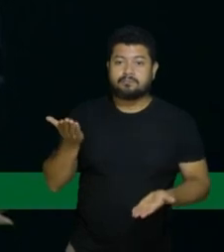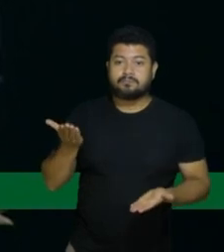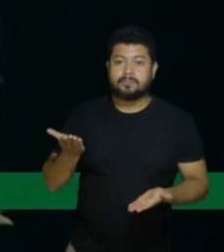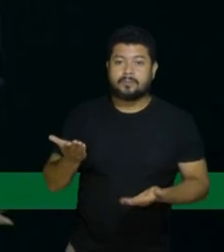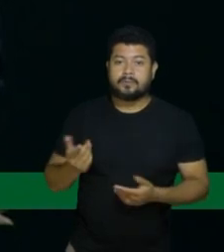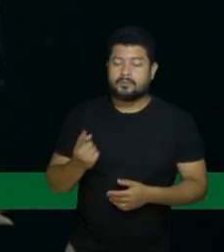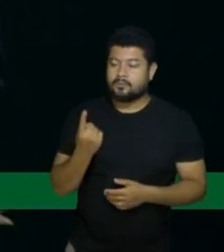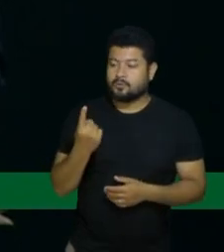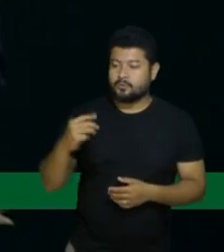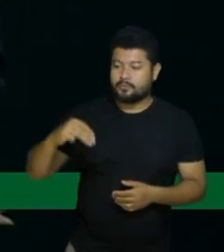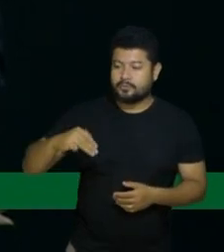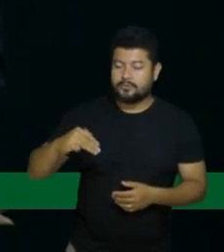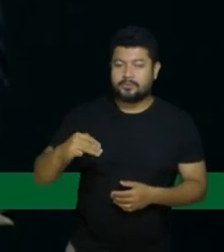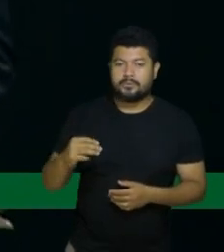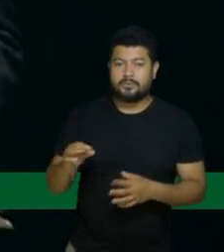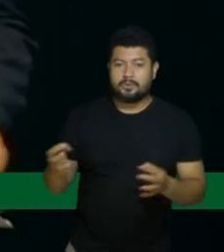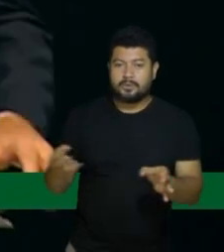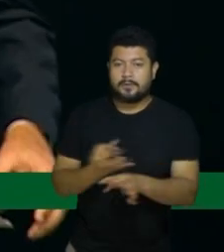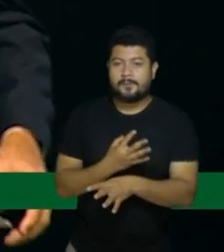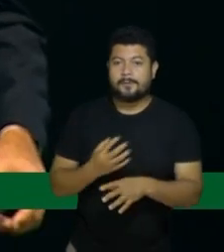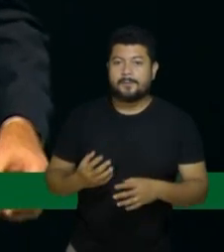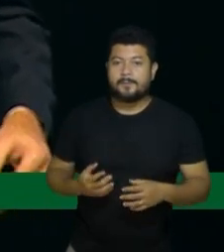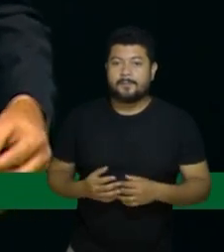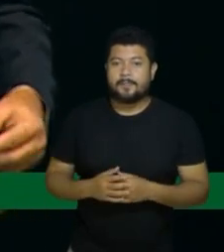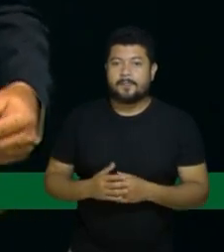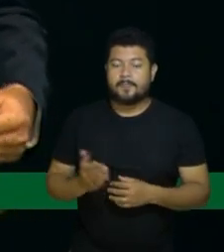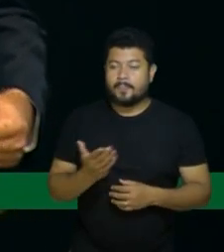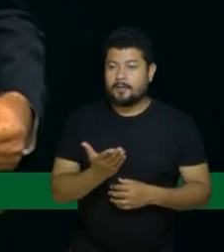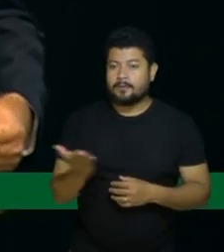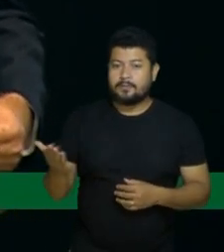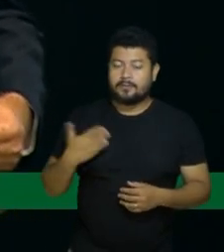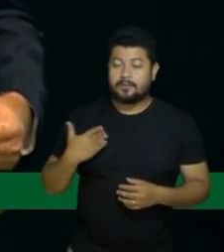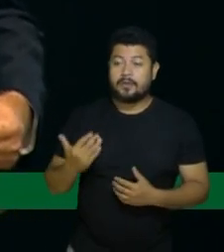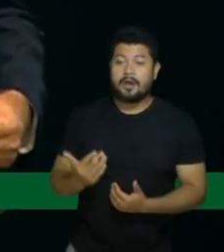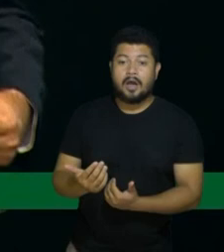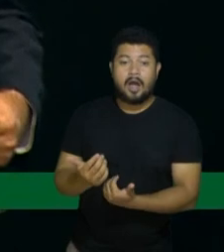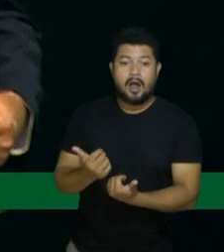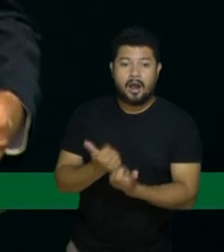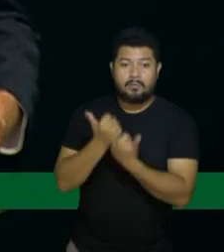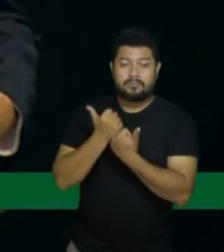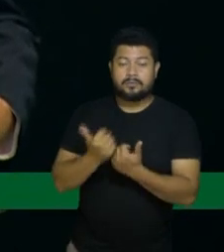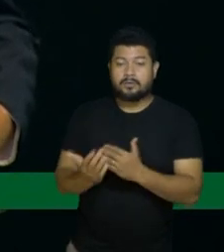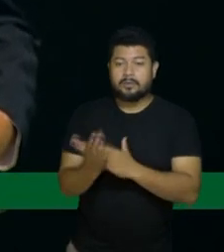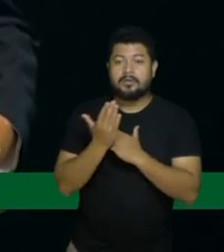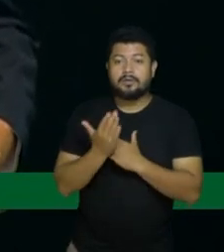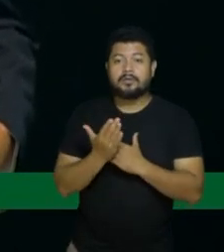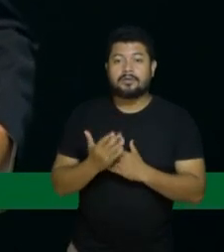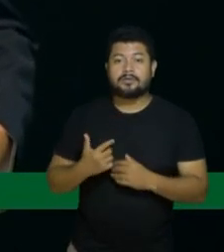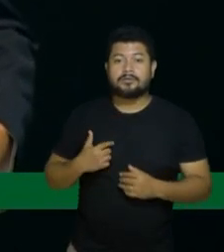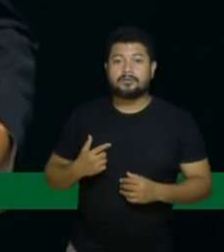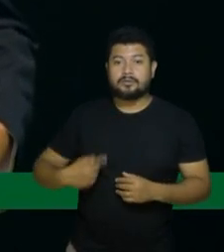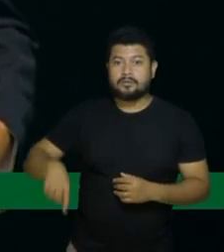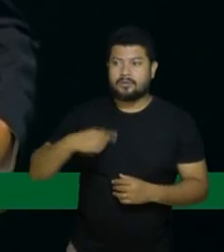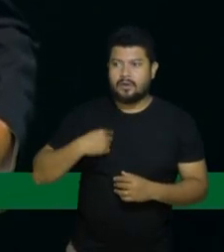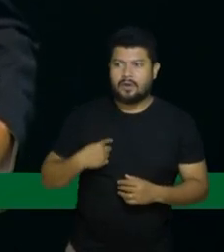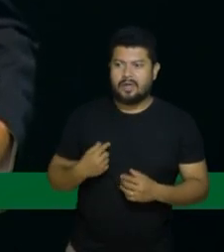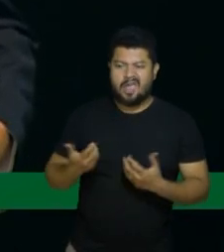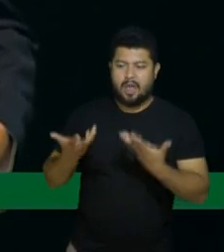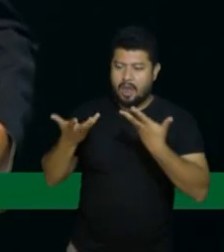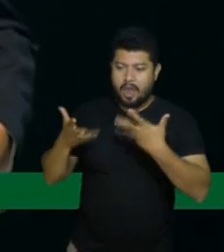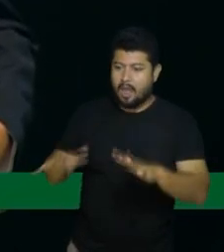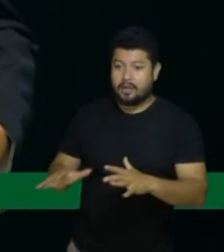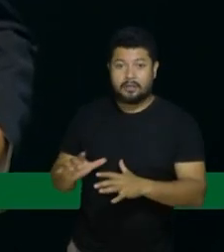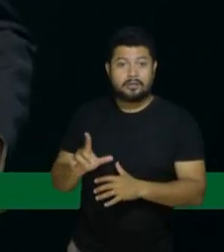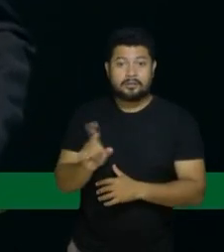concluir Juliana que vocês possam nos ajudar reforçando não temos interesse algum e sim